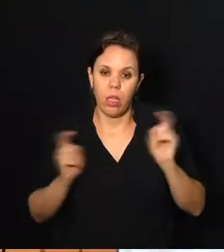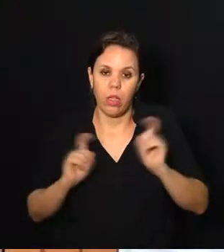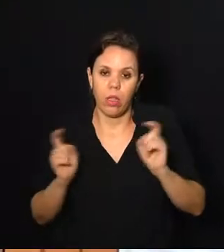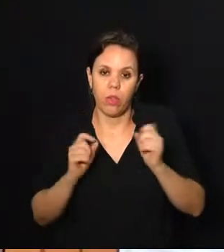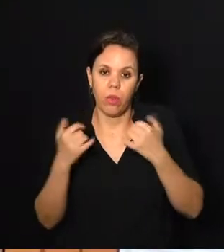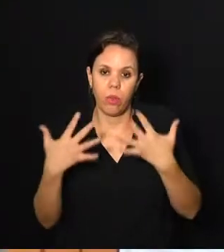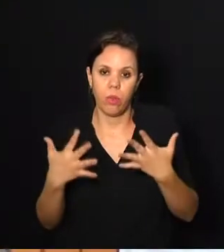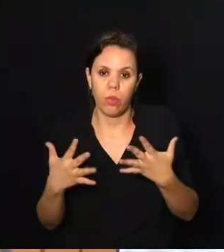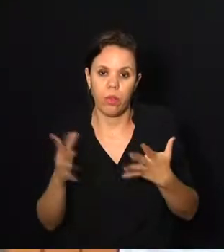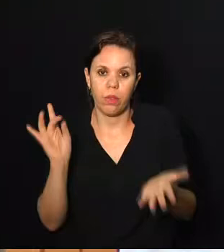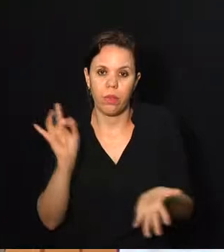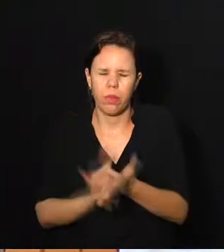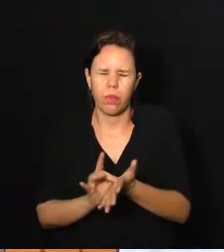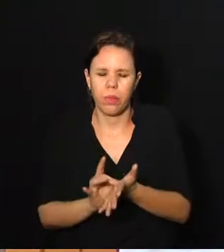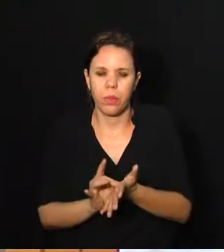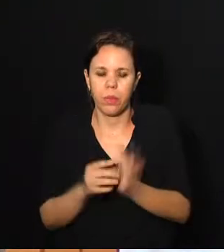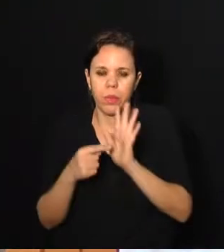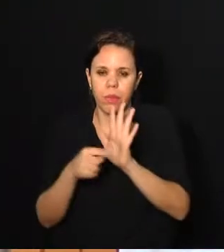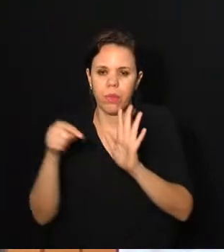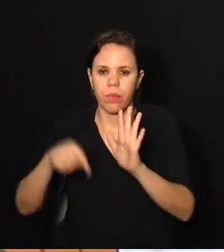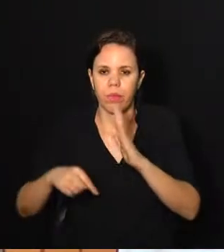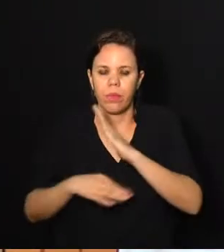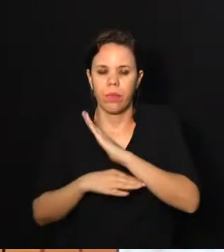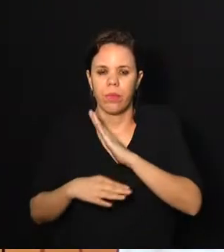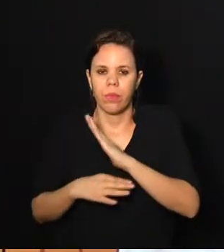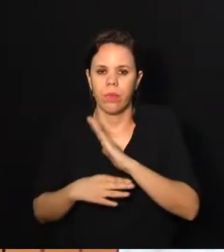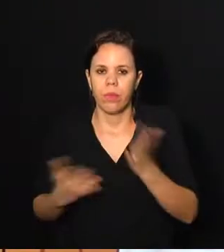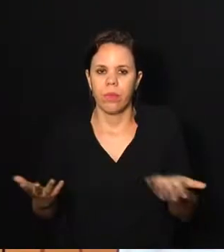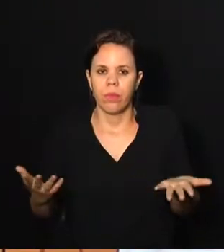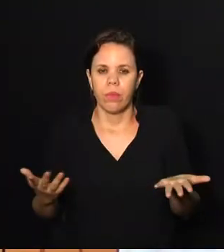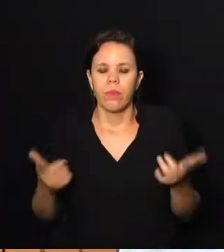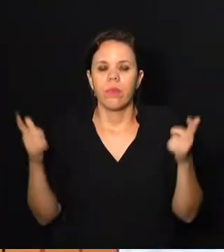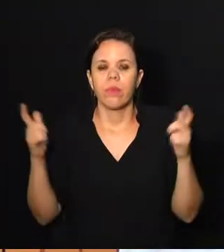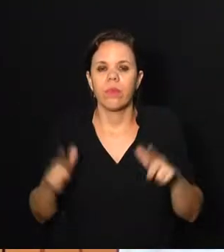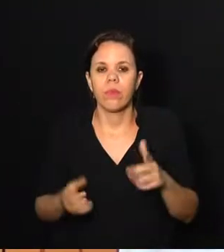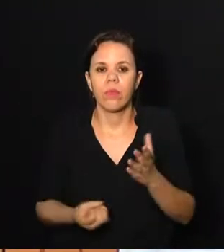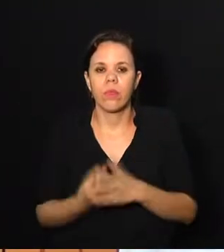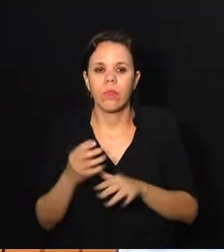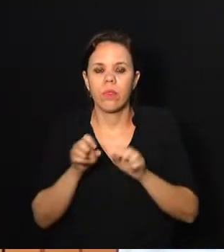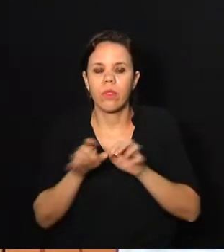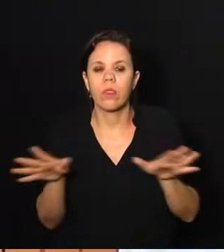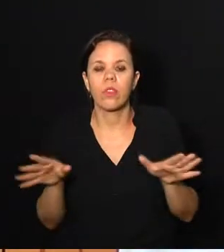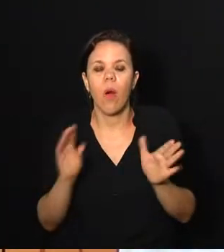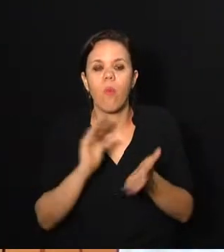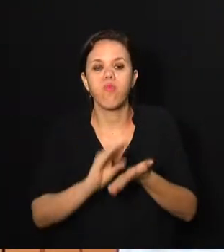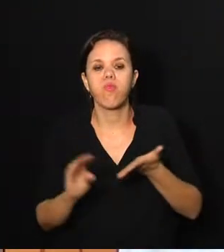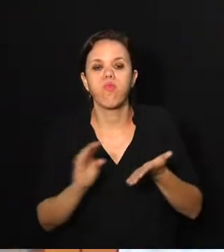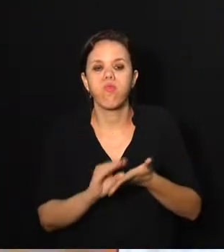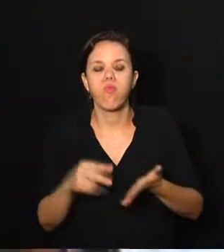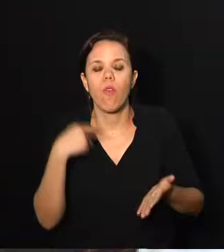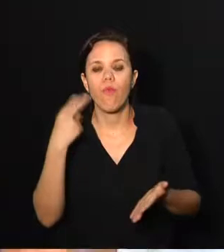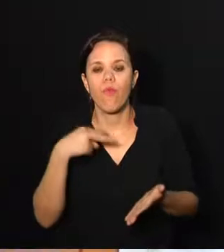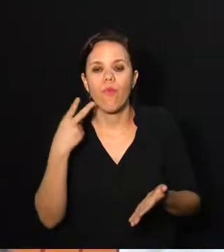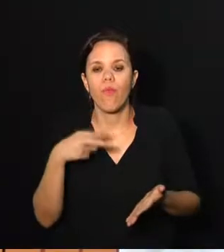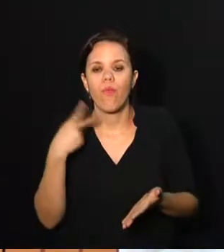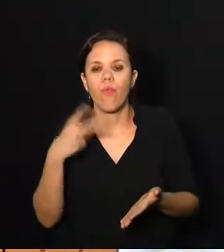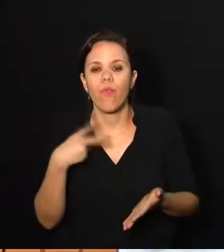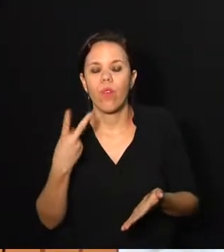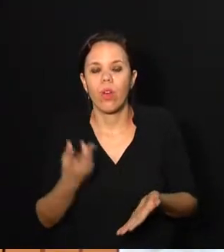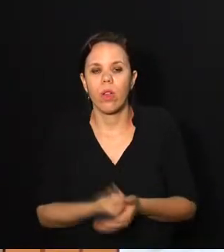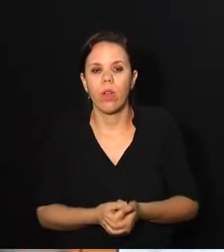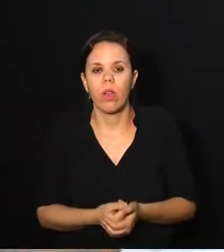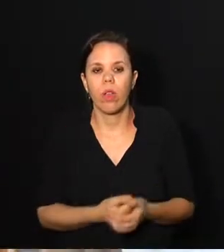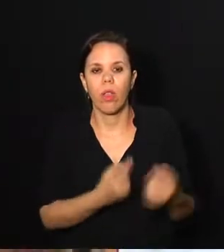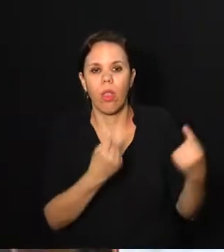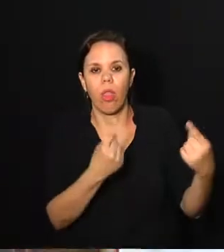para trazer ao debate desta Casa da Cidade da onde realmente saíram os recursos. Porque os vereadores contrários ao